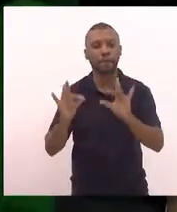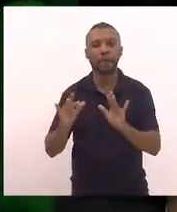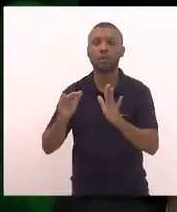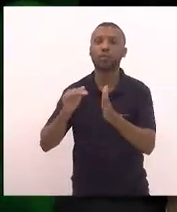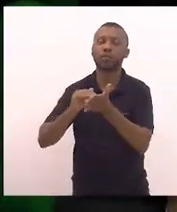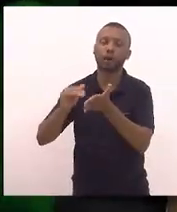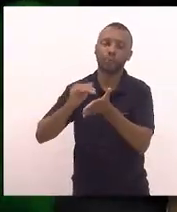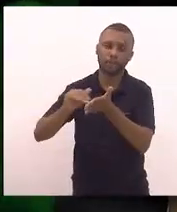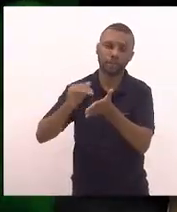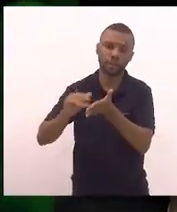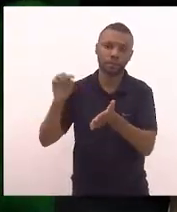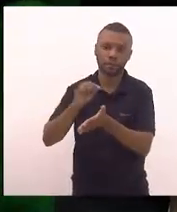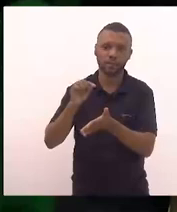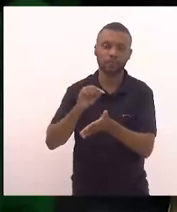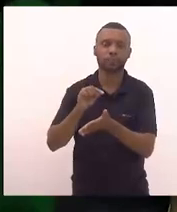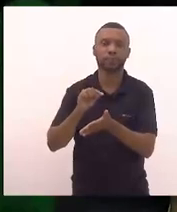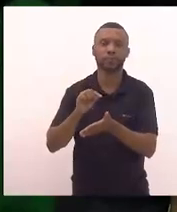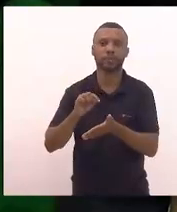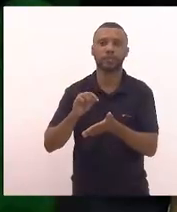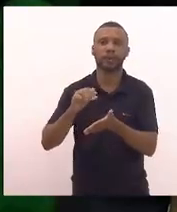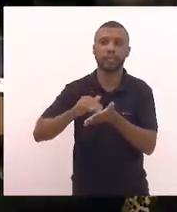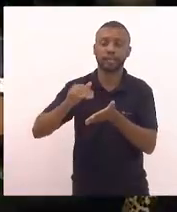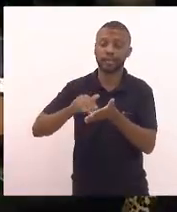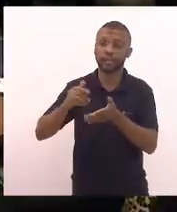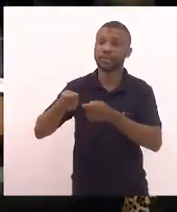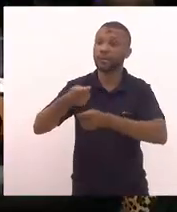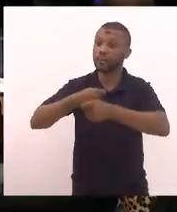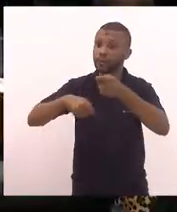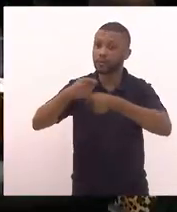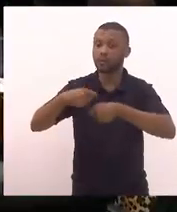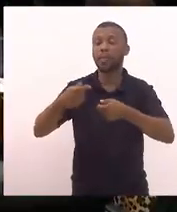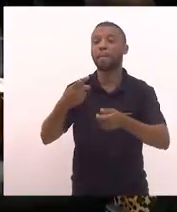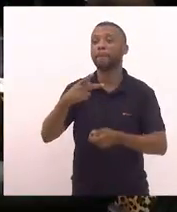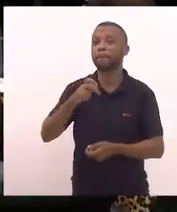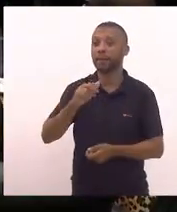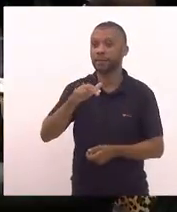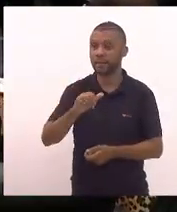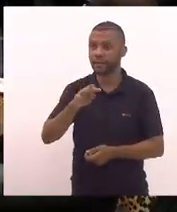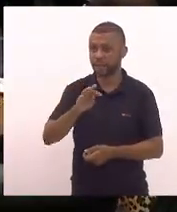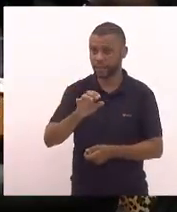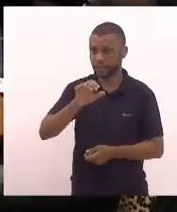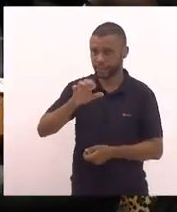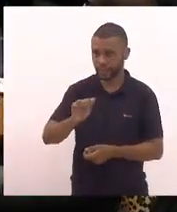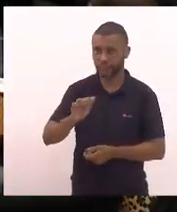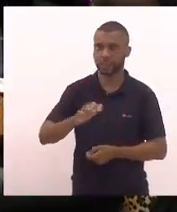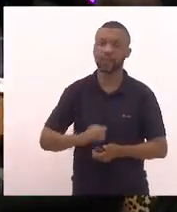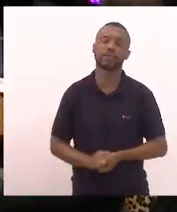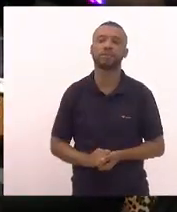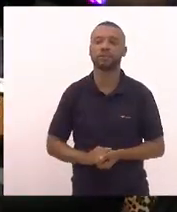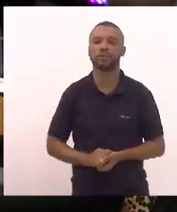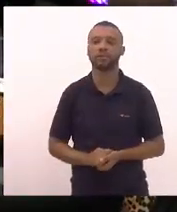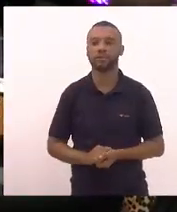gabinete da Secretaria de Administração Penitenciária.